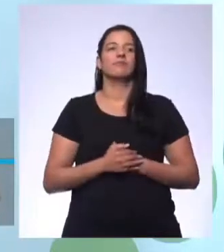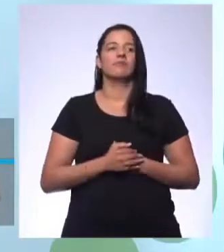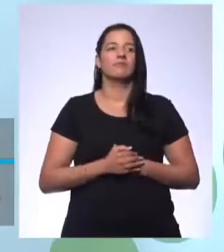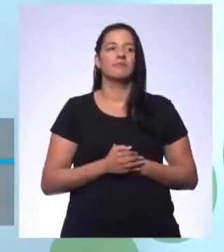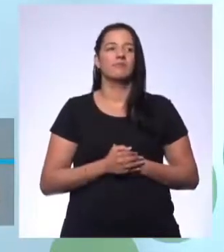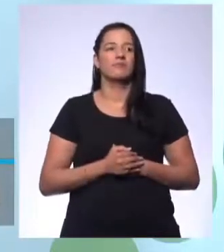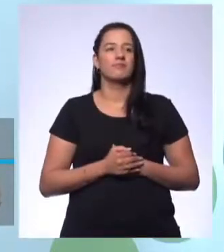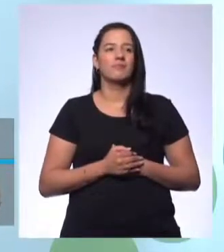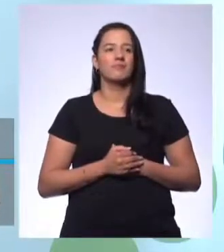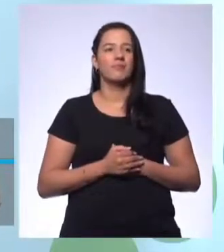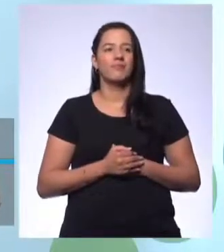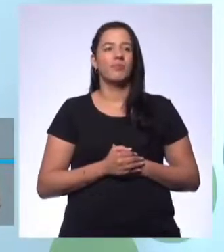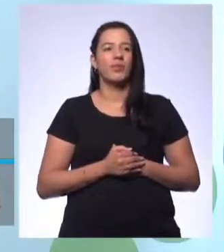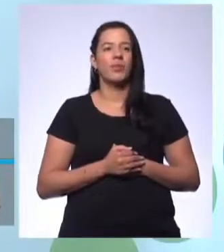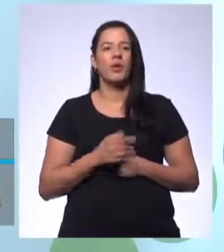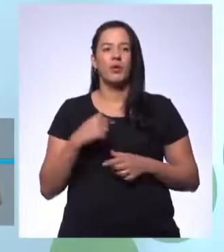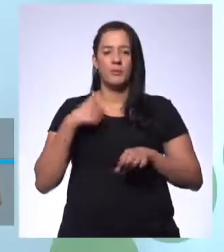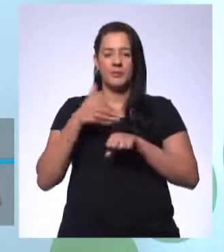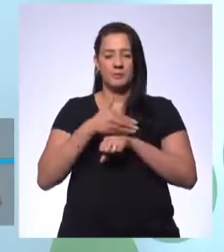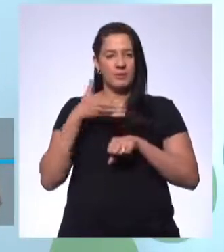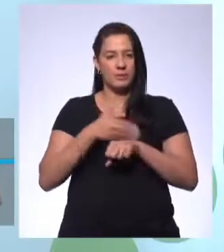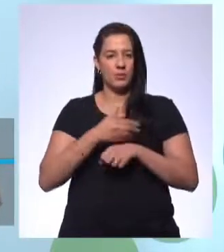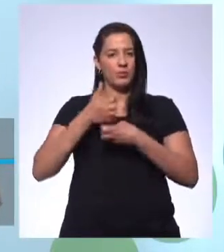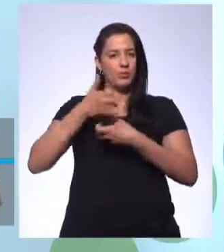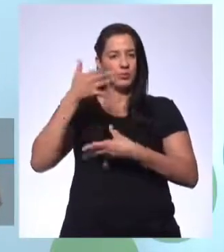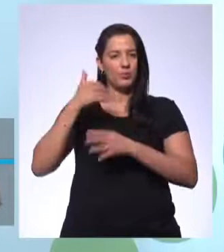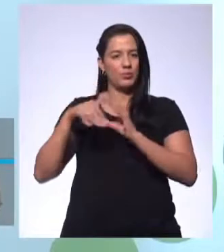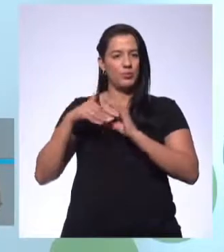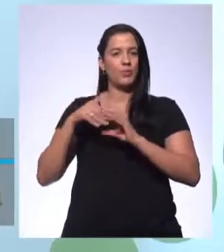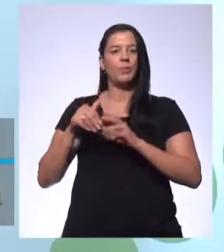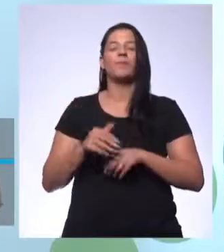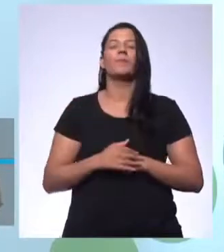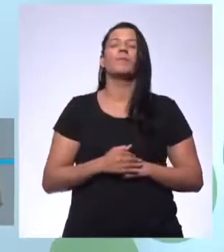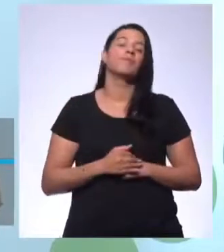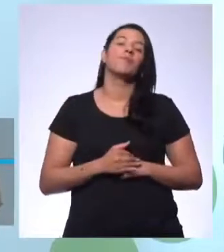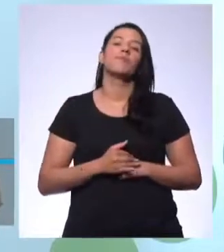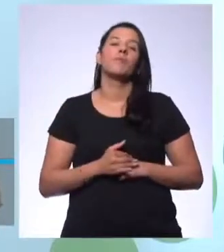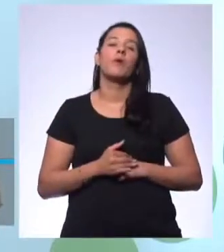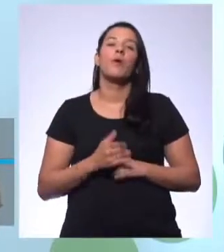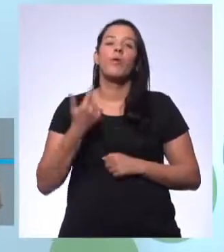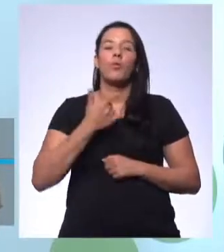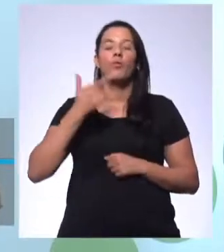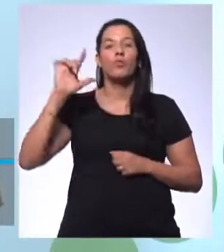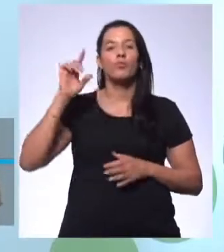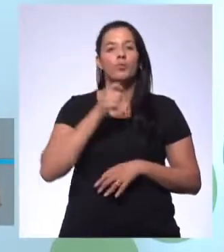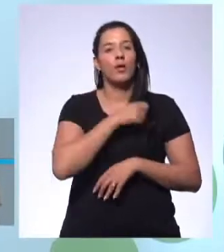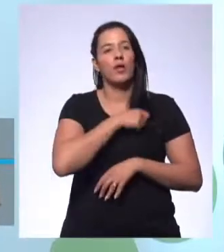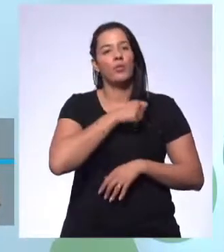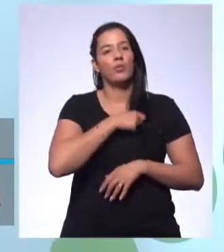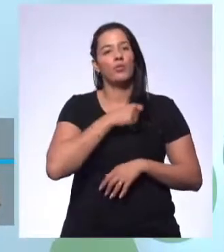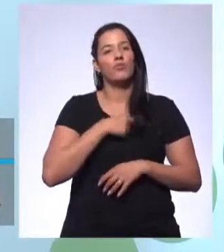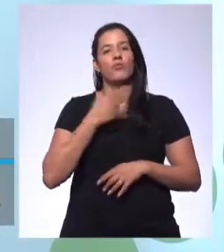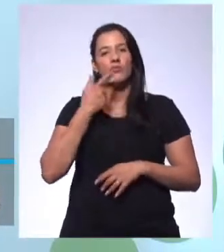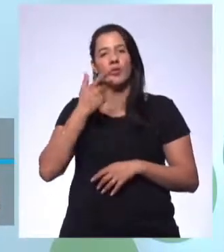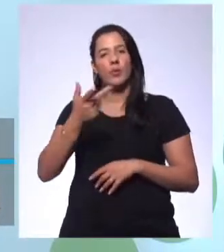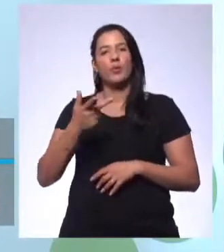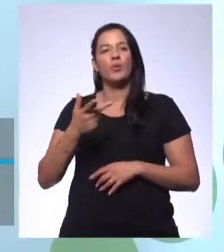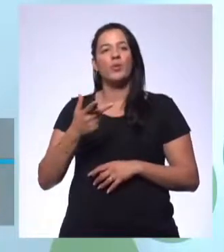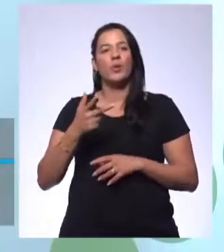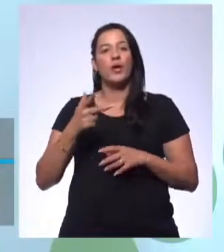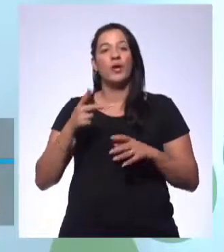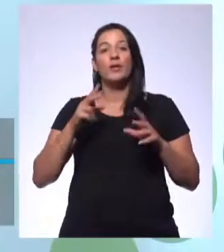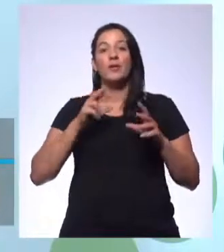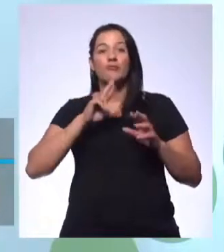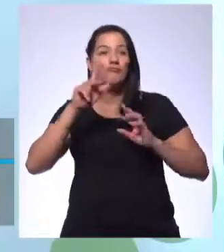Filme cansado. As participações do chat. Aí tem... outro aluno que participou, uma aluna, não sei, falou assim, nossa, os efeitos